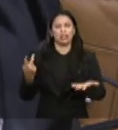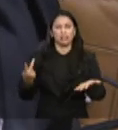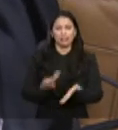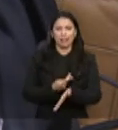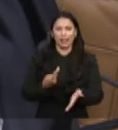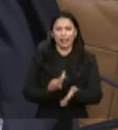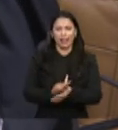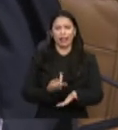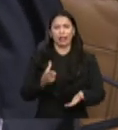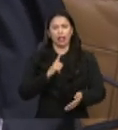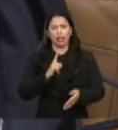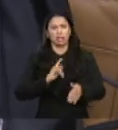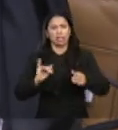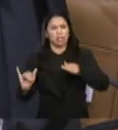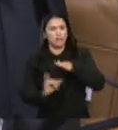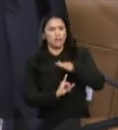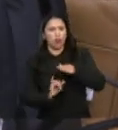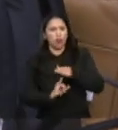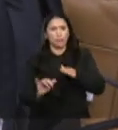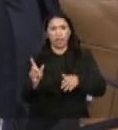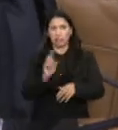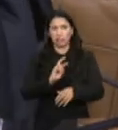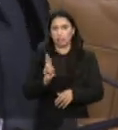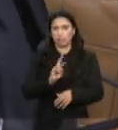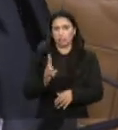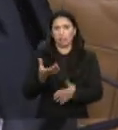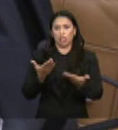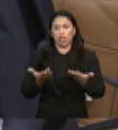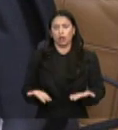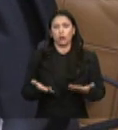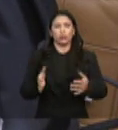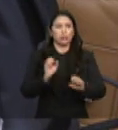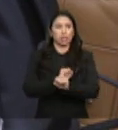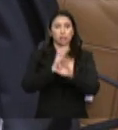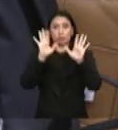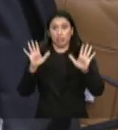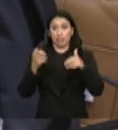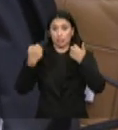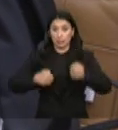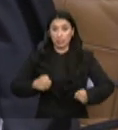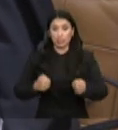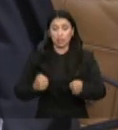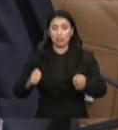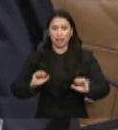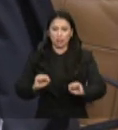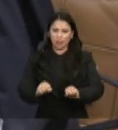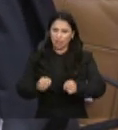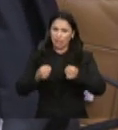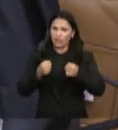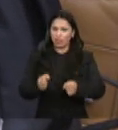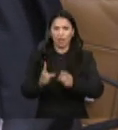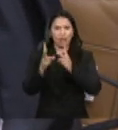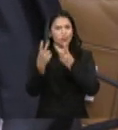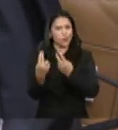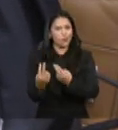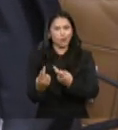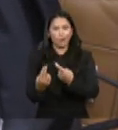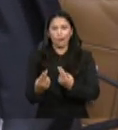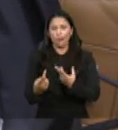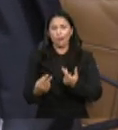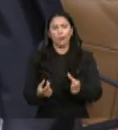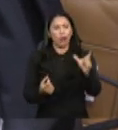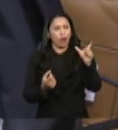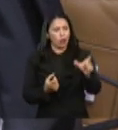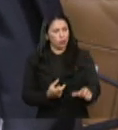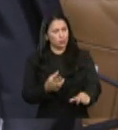informais e não transparentes precisaremos sempre defendê-las como fez Rui e como almejou